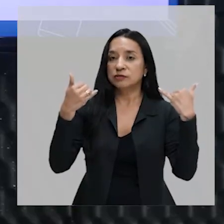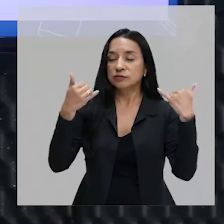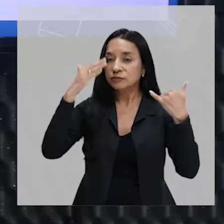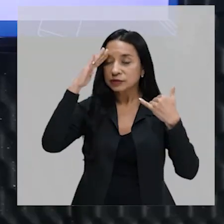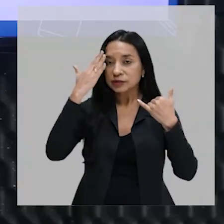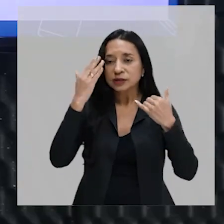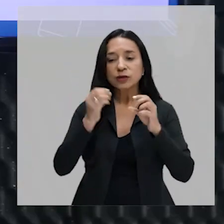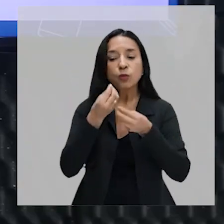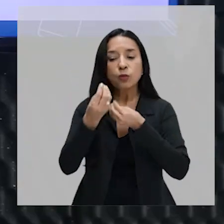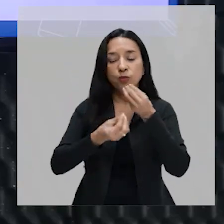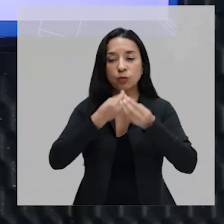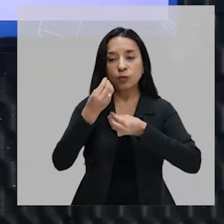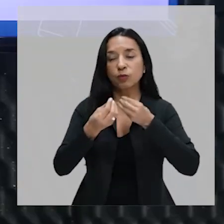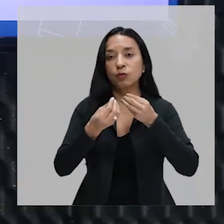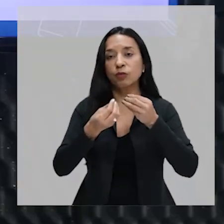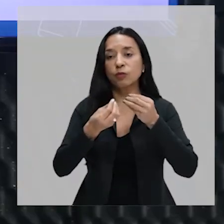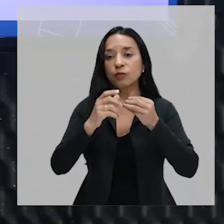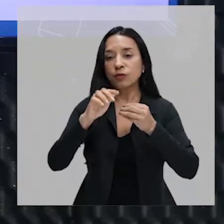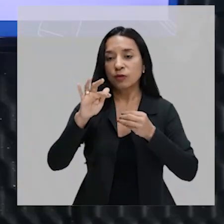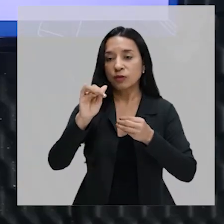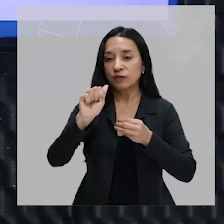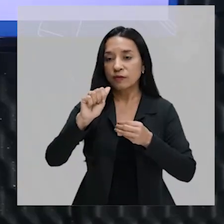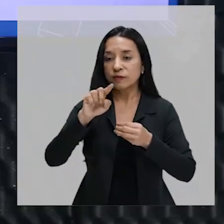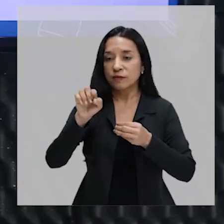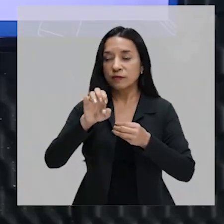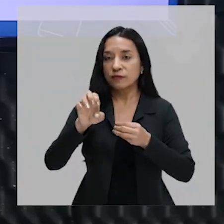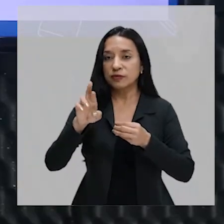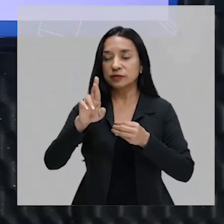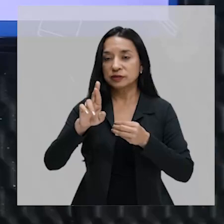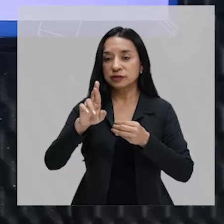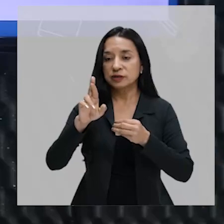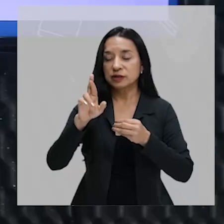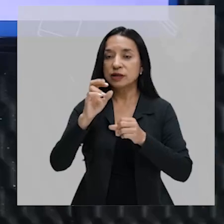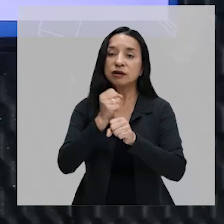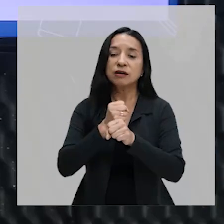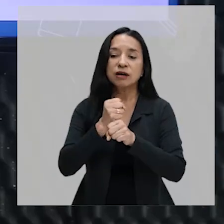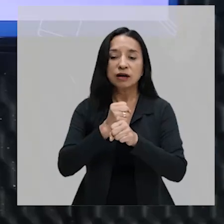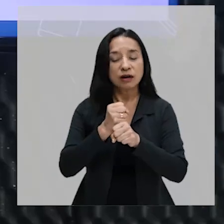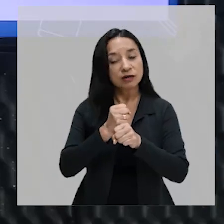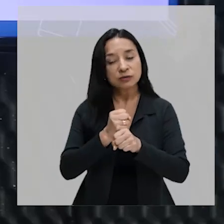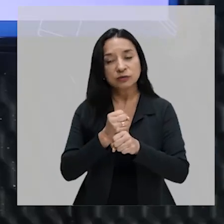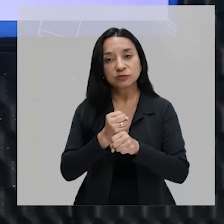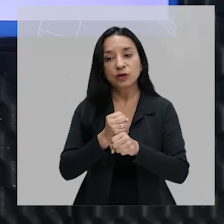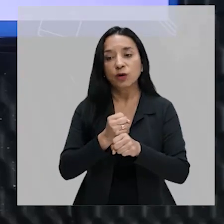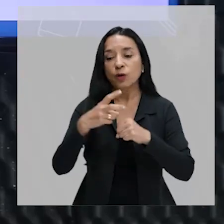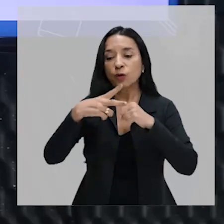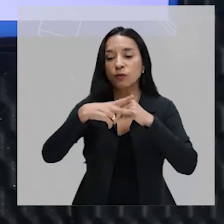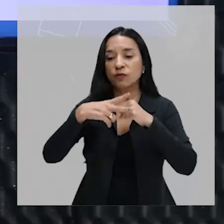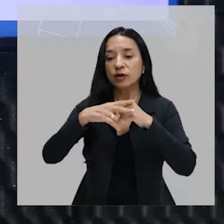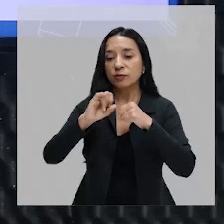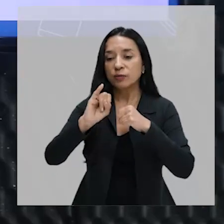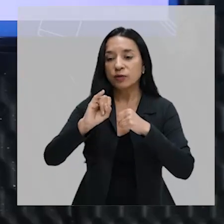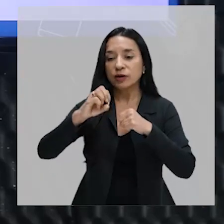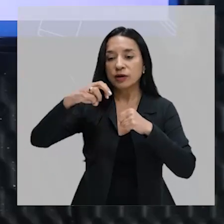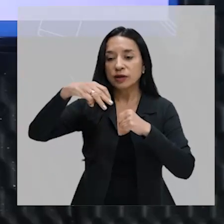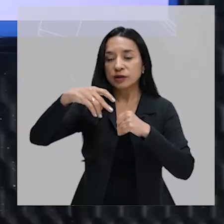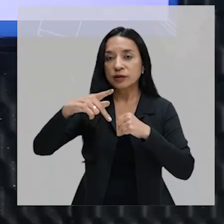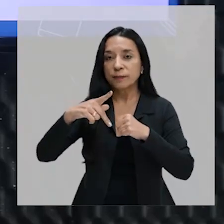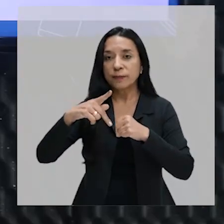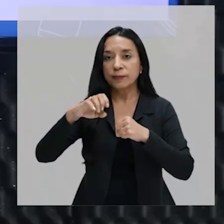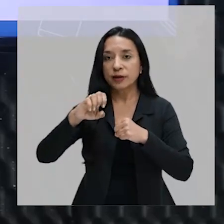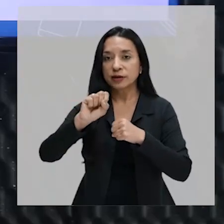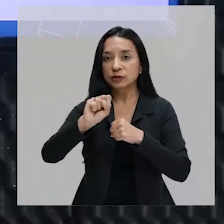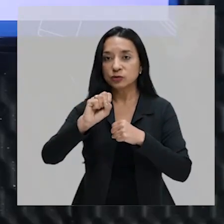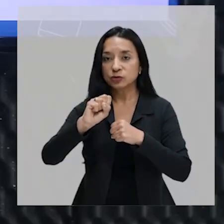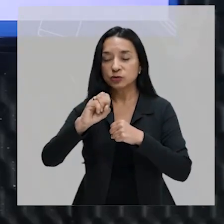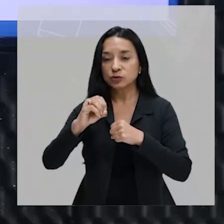agora? Por que fazer anos o verbo é impessoal? Porque ninguém consegue